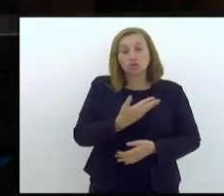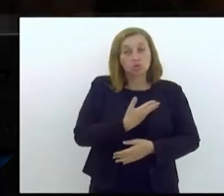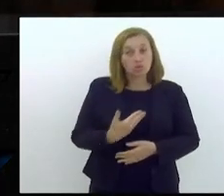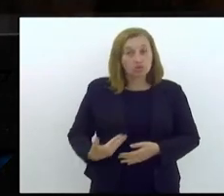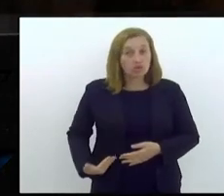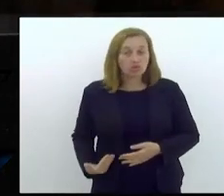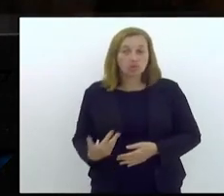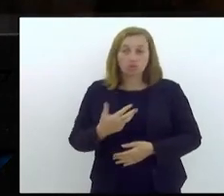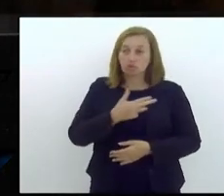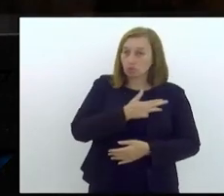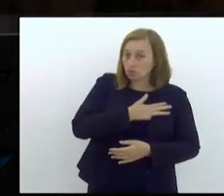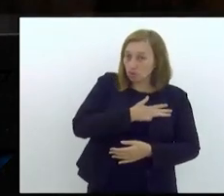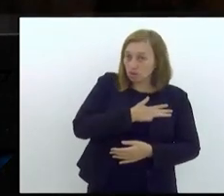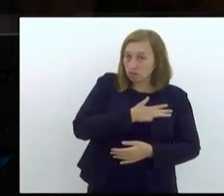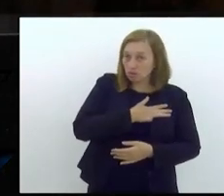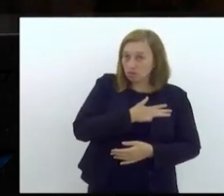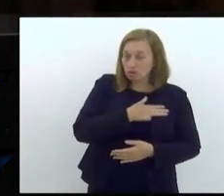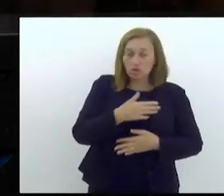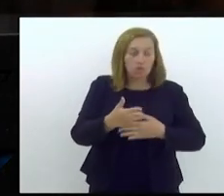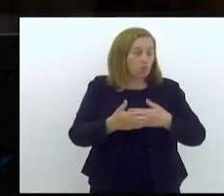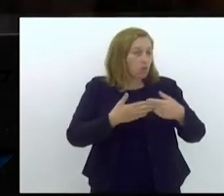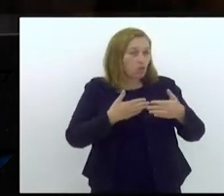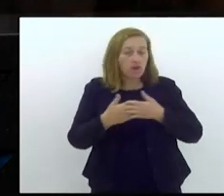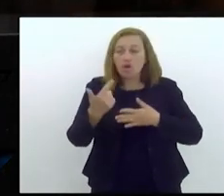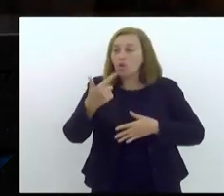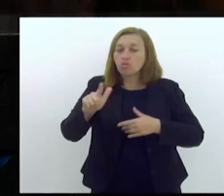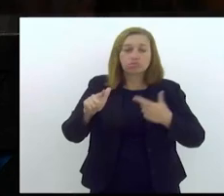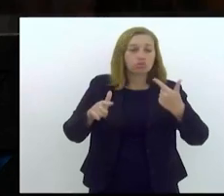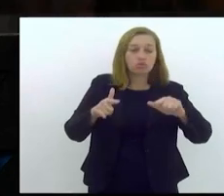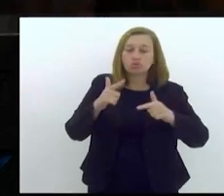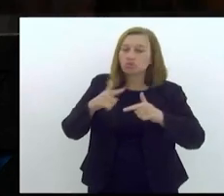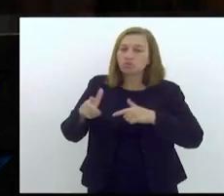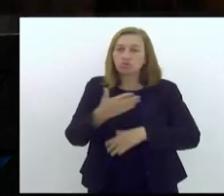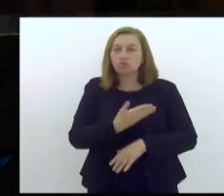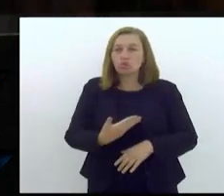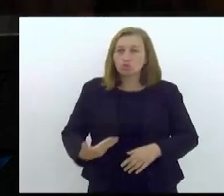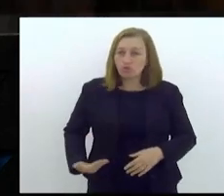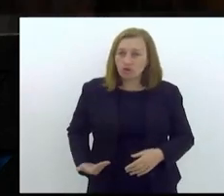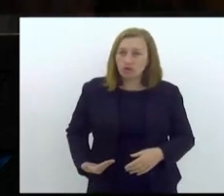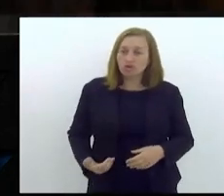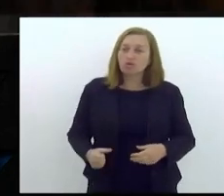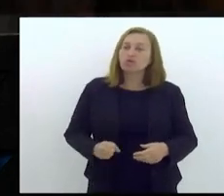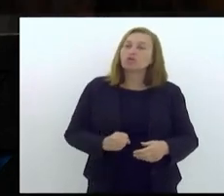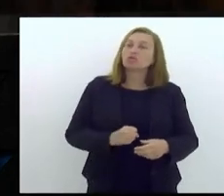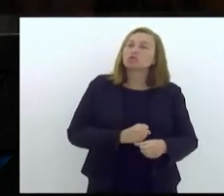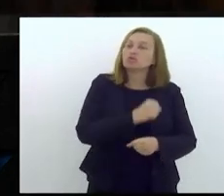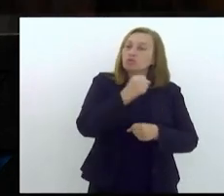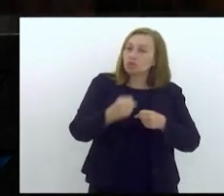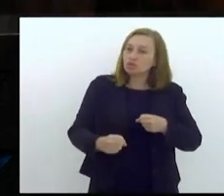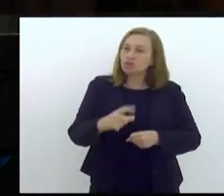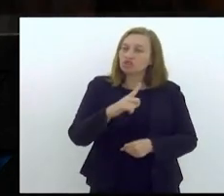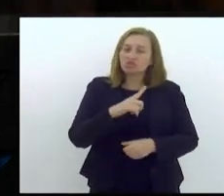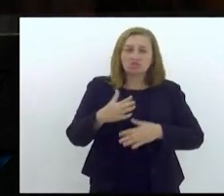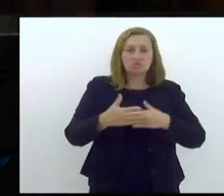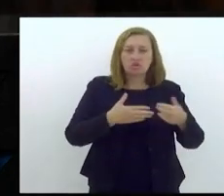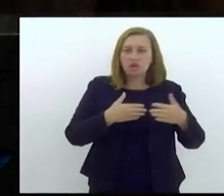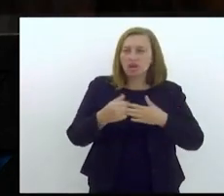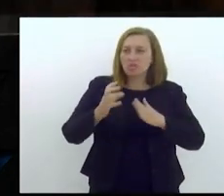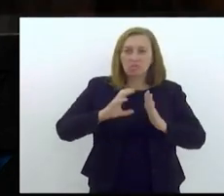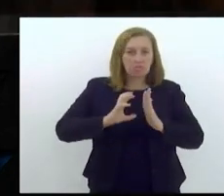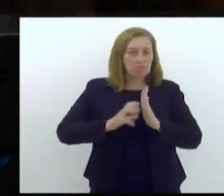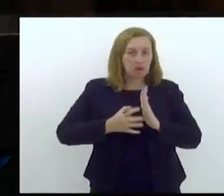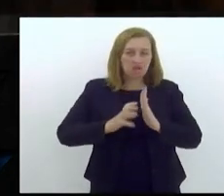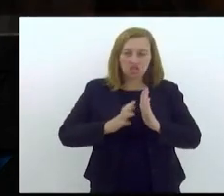governo Lula quer seja em qualquer outro governo que já teve no poder de Que partido político